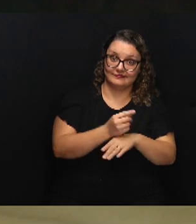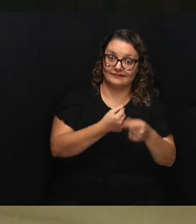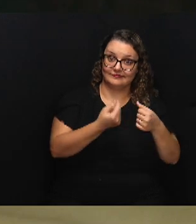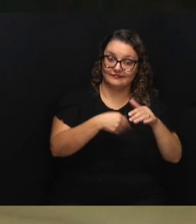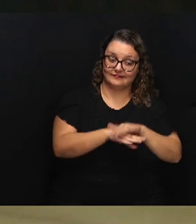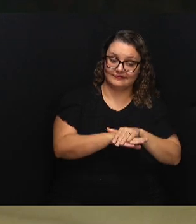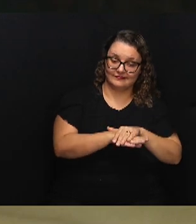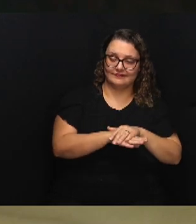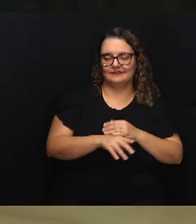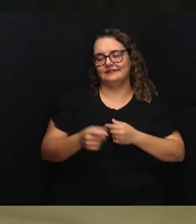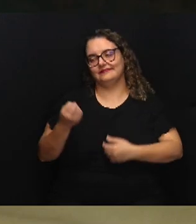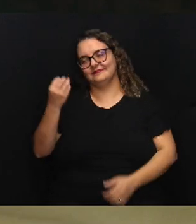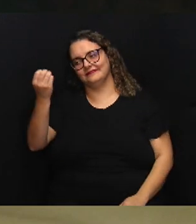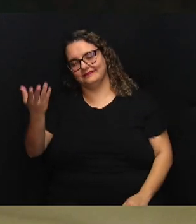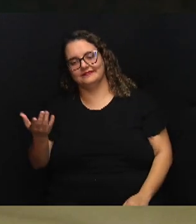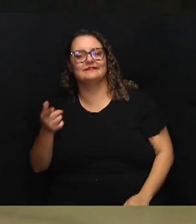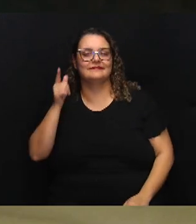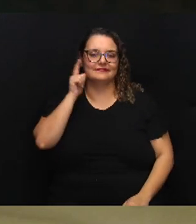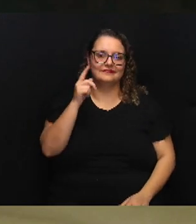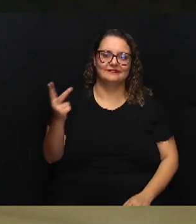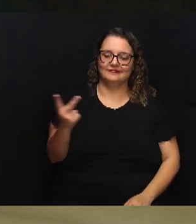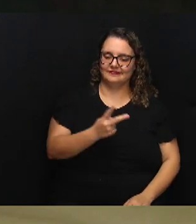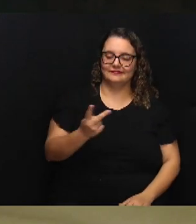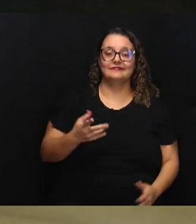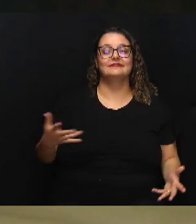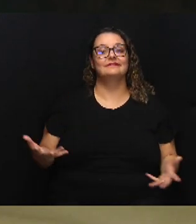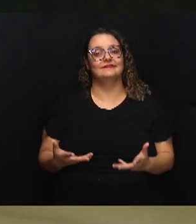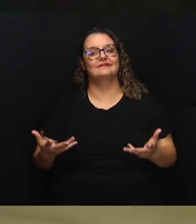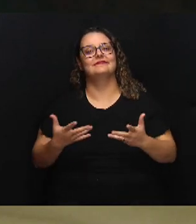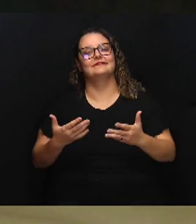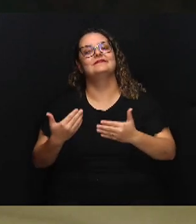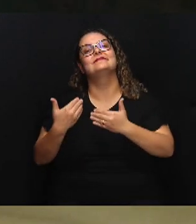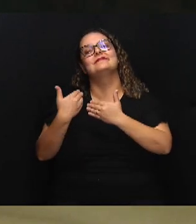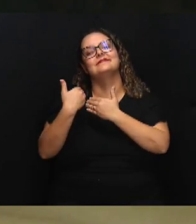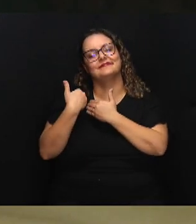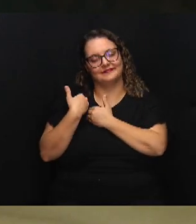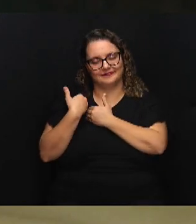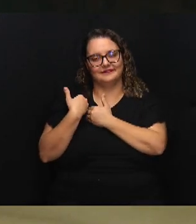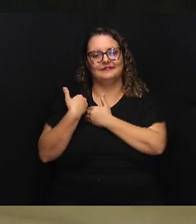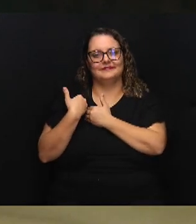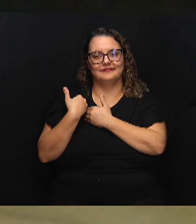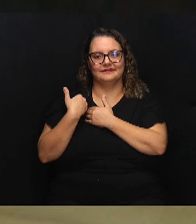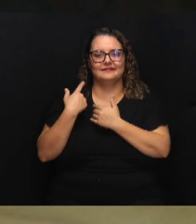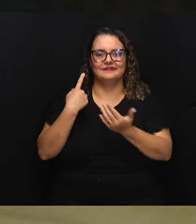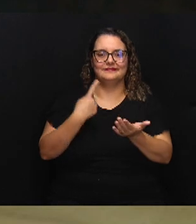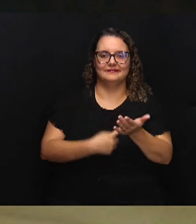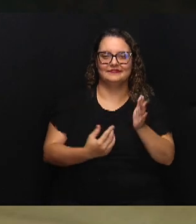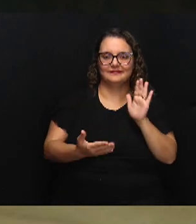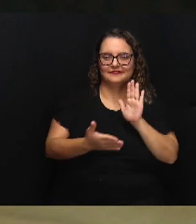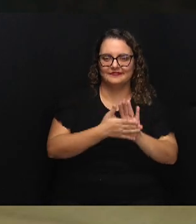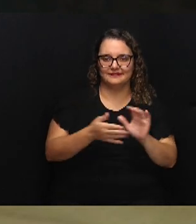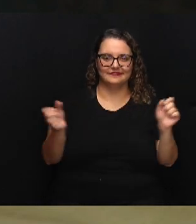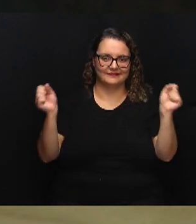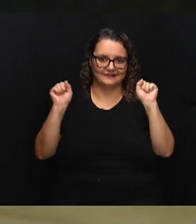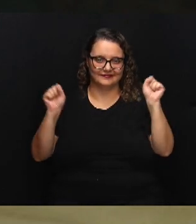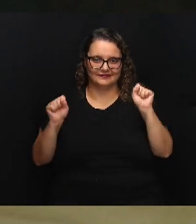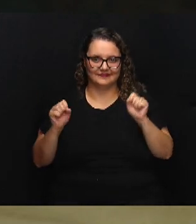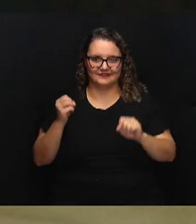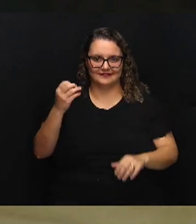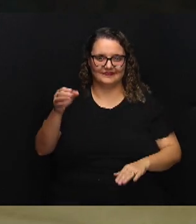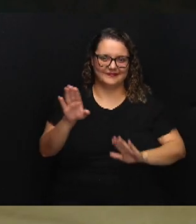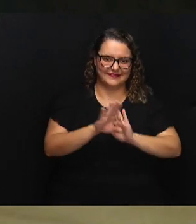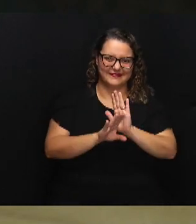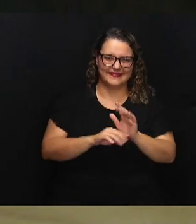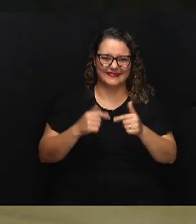viajando, então que você consiga aí fazer o que te move com responsabilidade, com propósito. Adorei, já quero programar mais uma